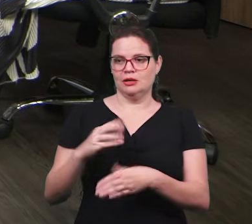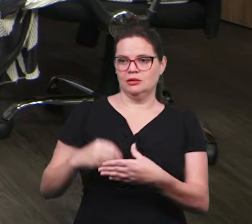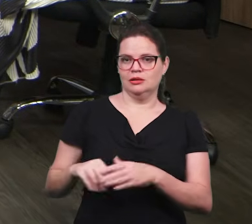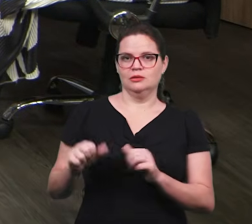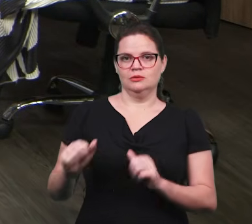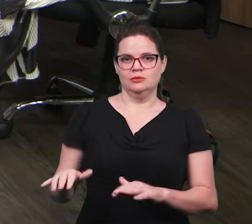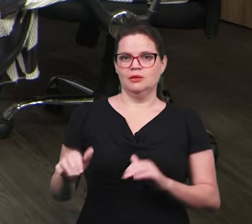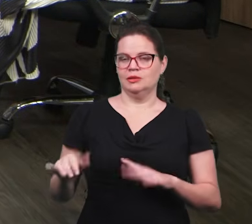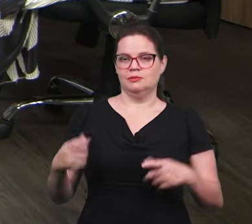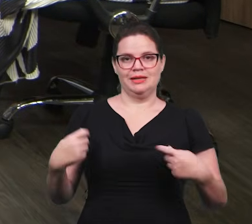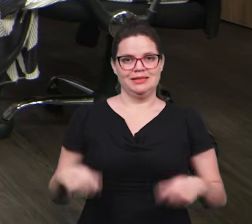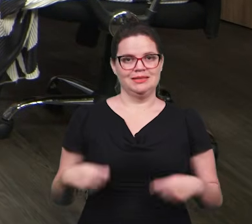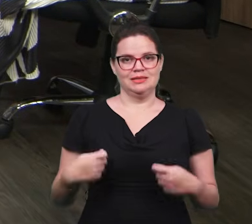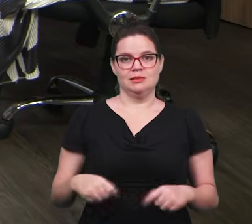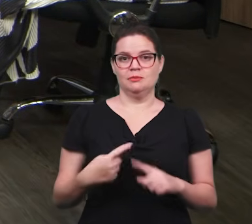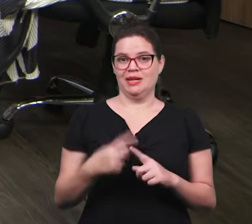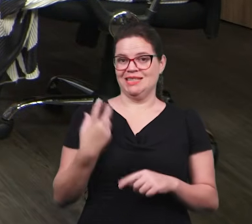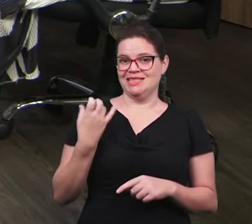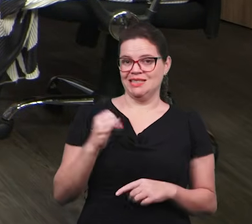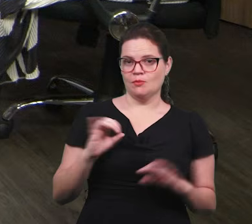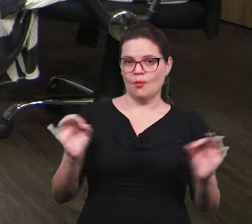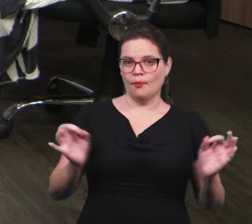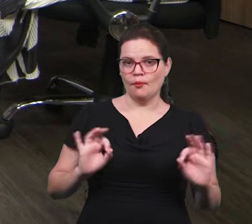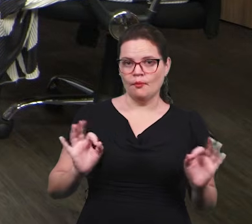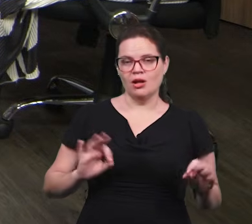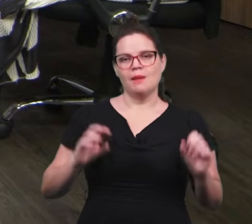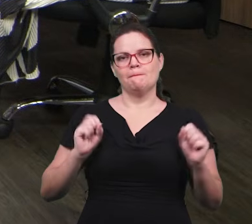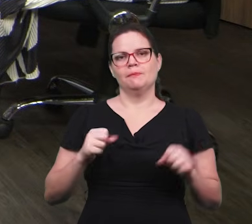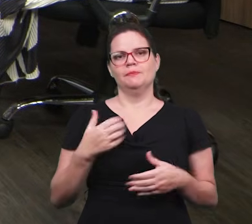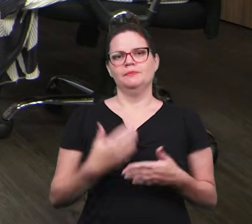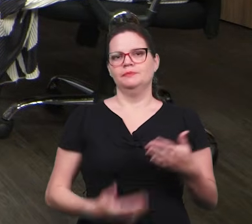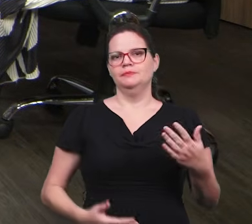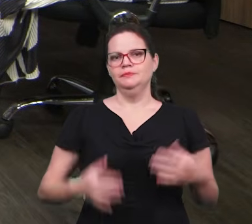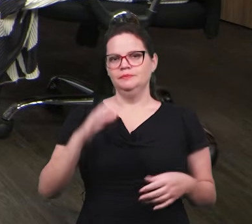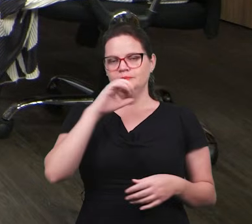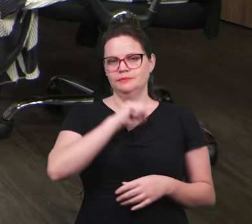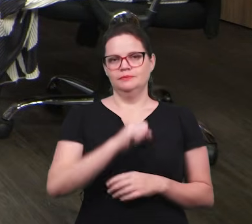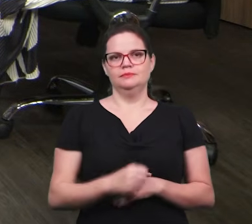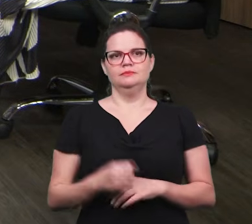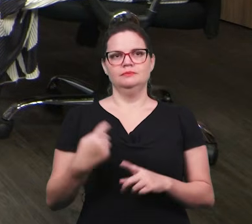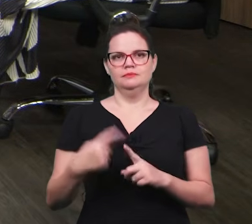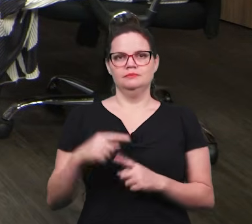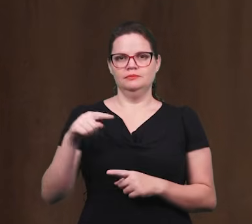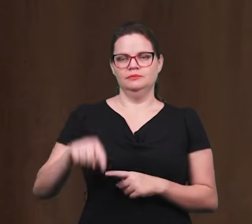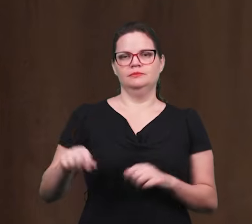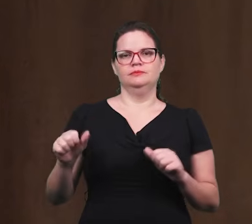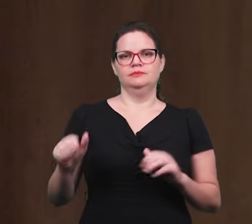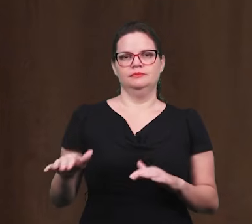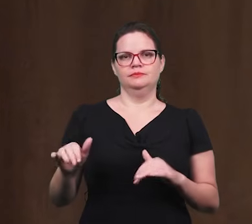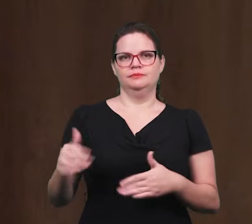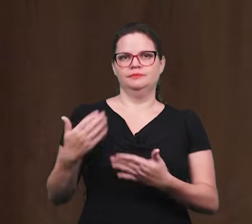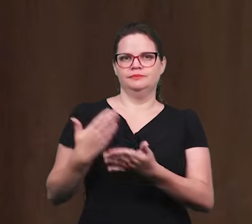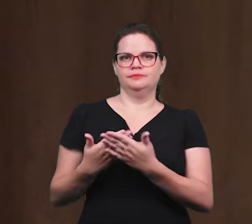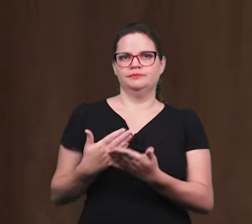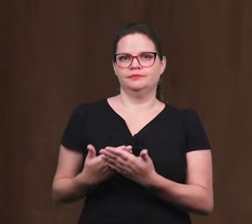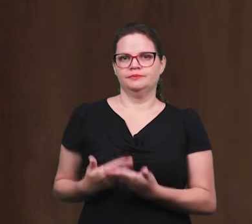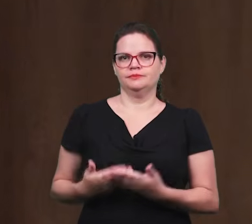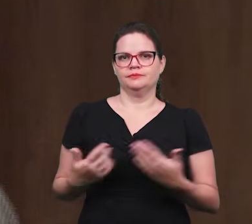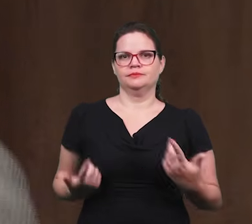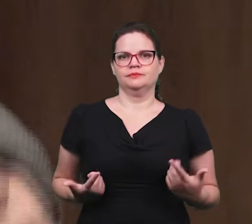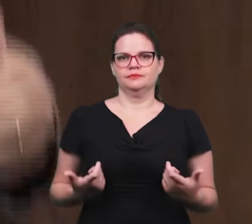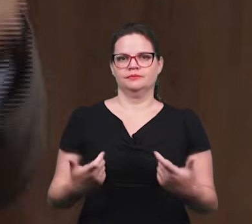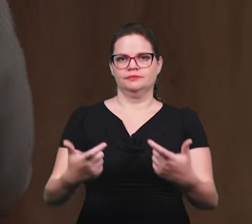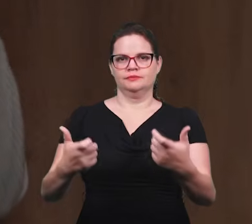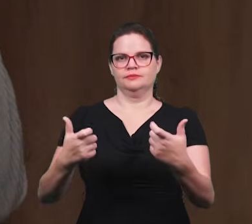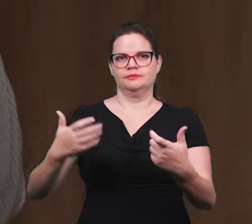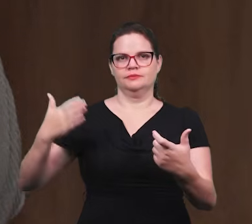derrotado rapidamente. Existe uma expressão que é usada que o Exército ele estuda as guerras que já